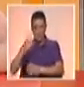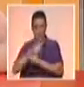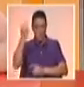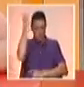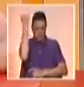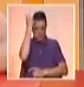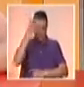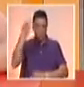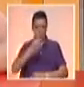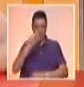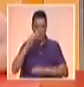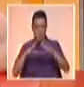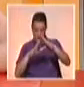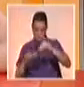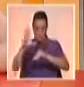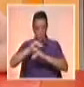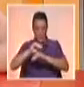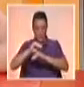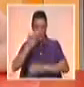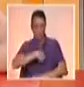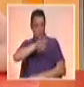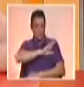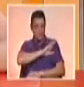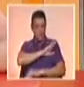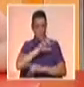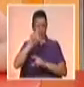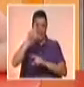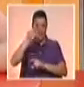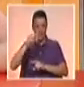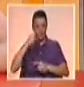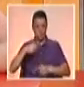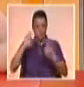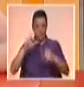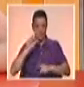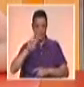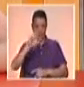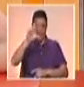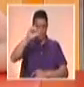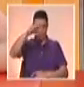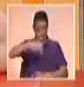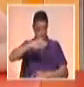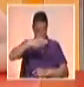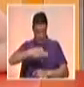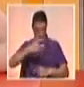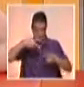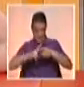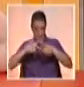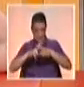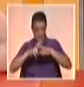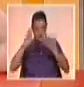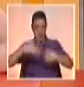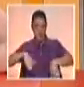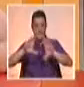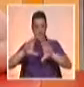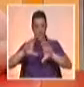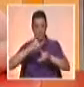como no Porto, pós-graduações, como em Coimbra, para, de facto, olhar-se para a língua como uma ferramenta de acessibilidade, sim, mas também olhar-se